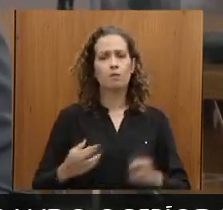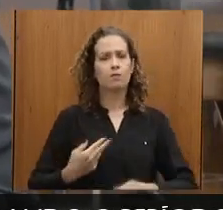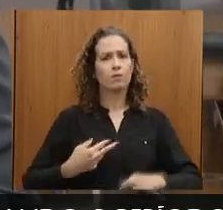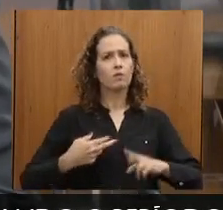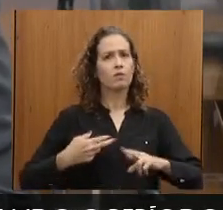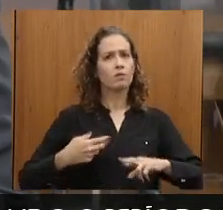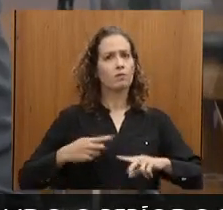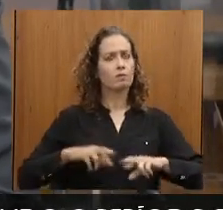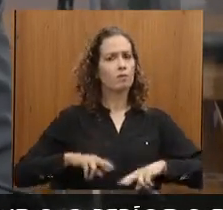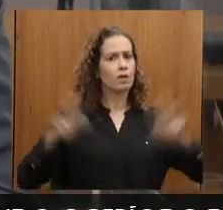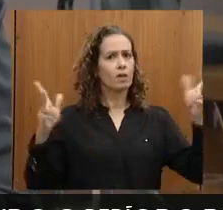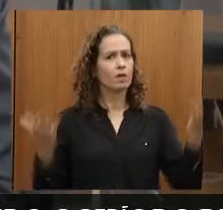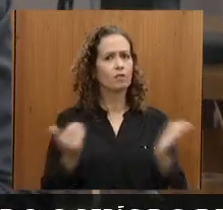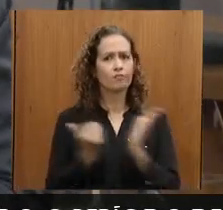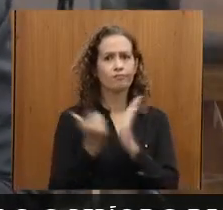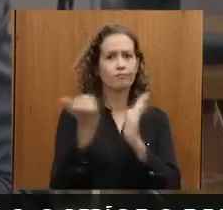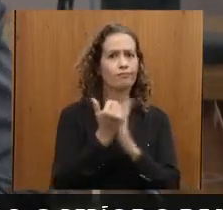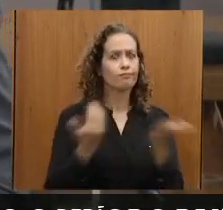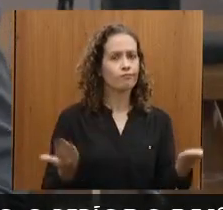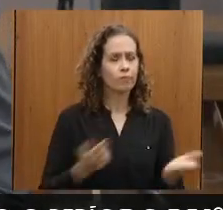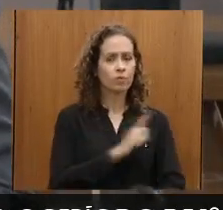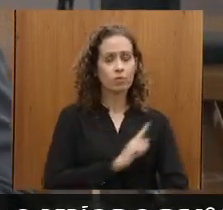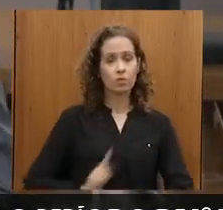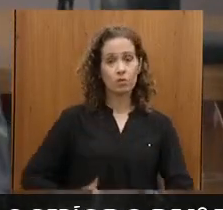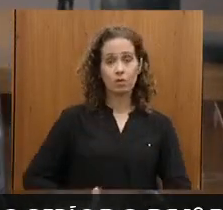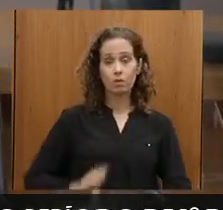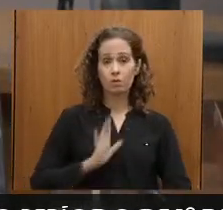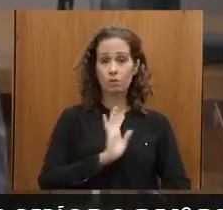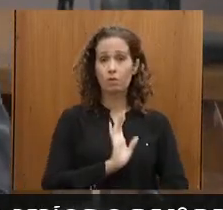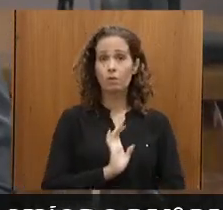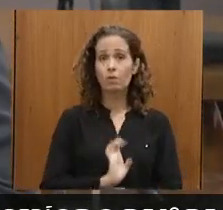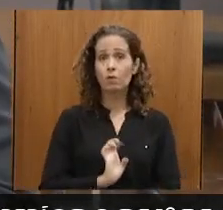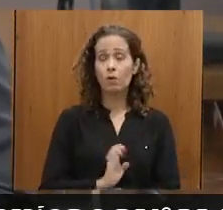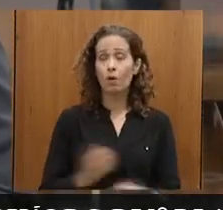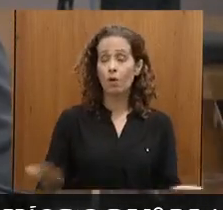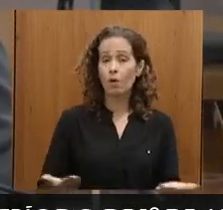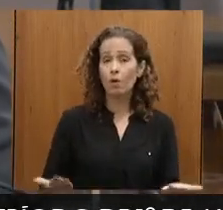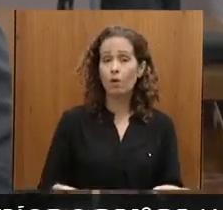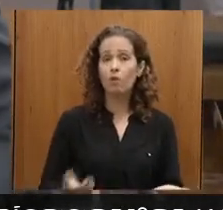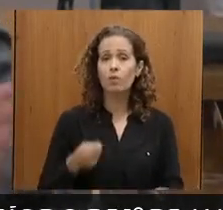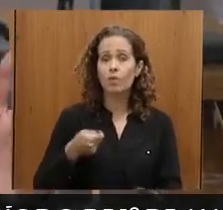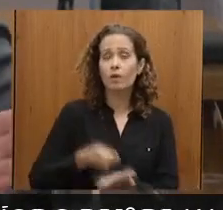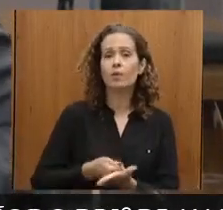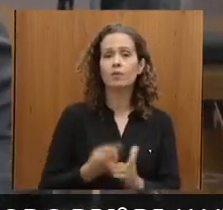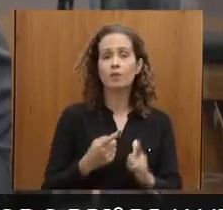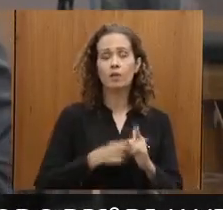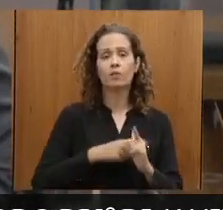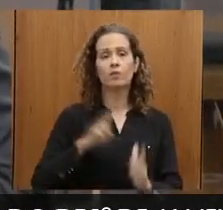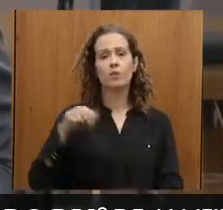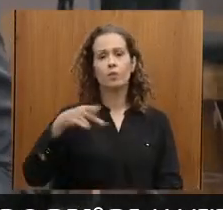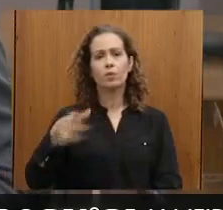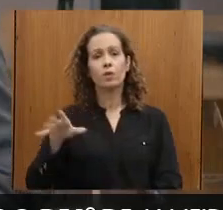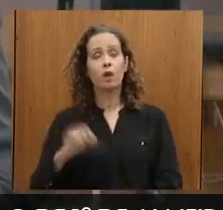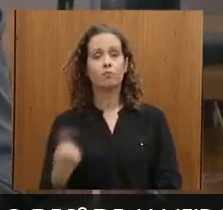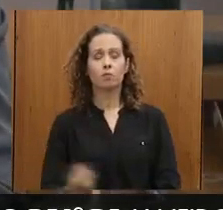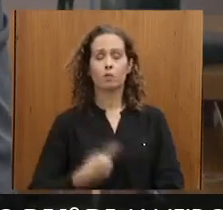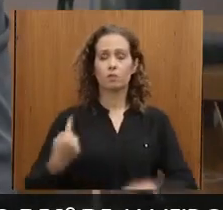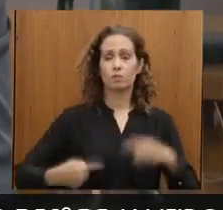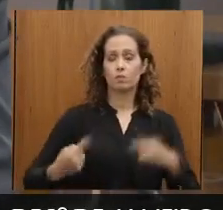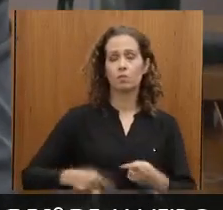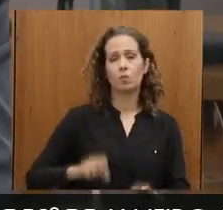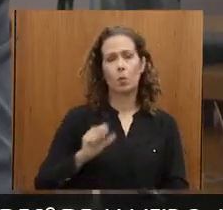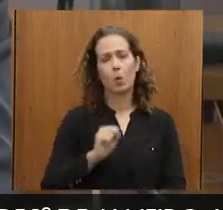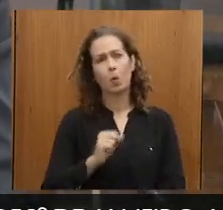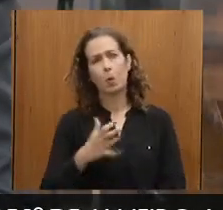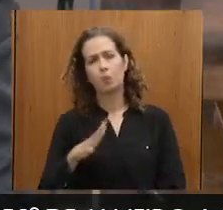tonelada do minério de ferro. Você já inicia a gestão do governo atual com a suspensão do pagamento da dívida com a União, que é isso que nós estamos debatendo aqui, 8, 9